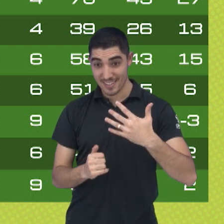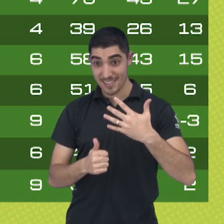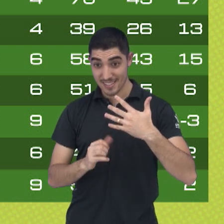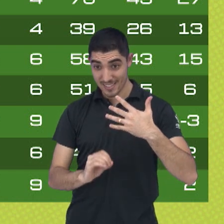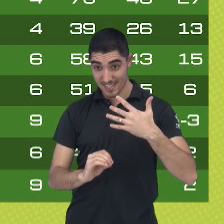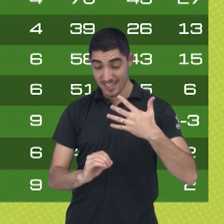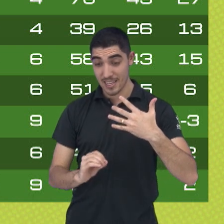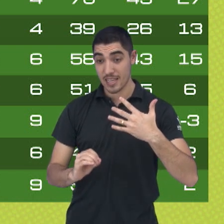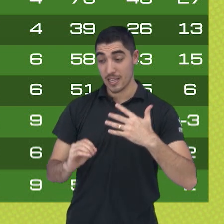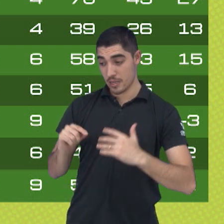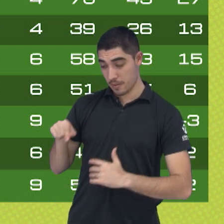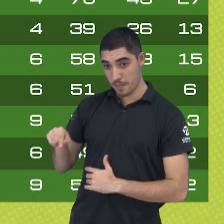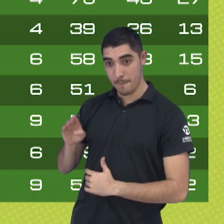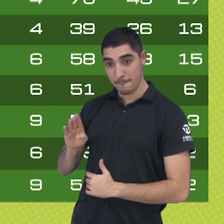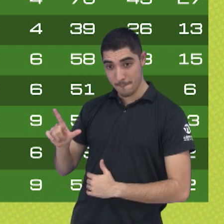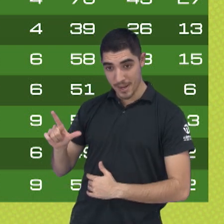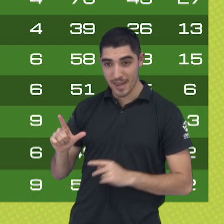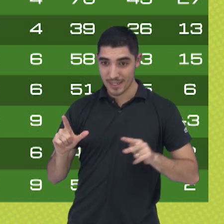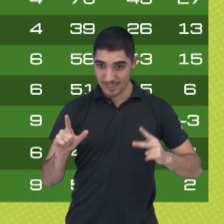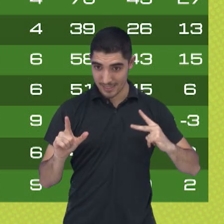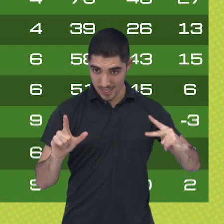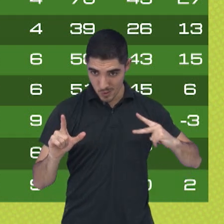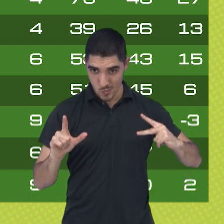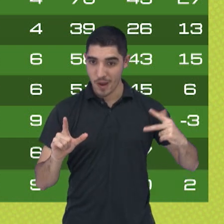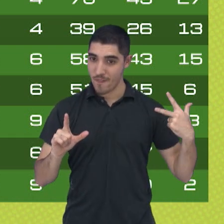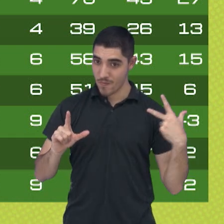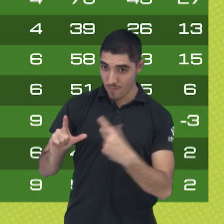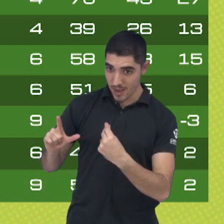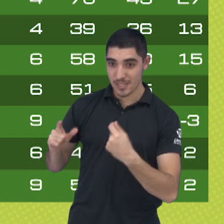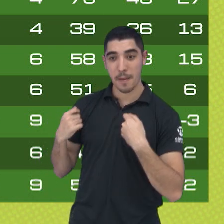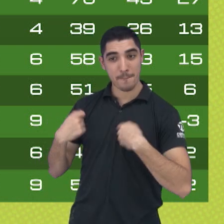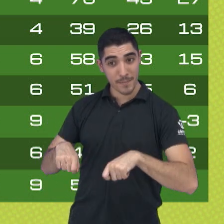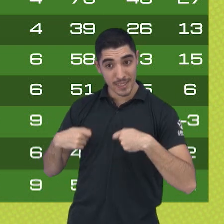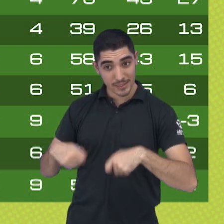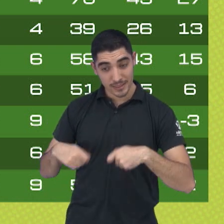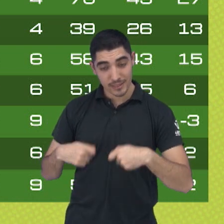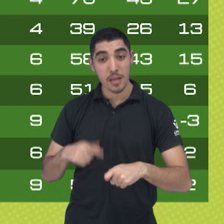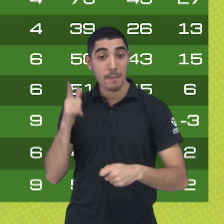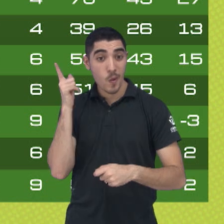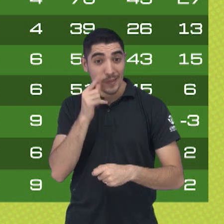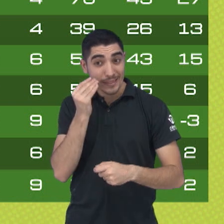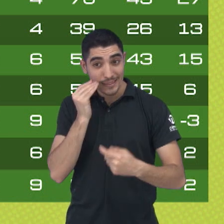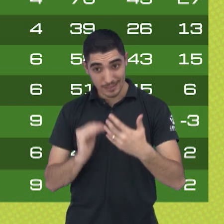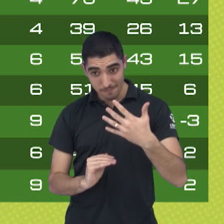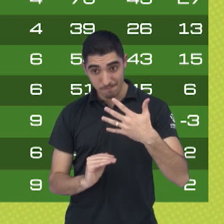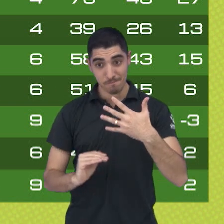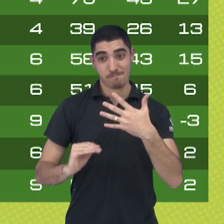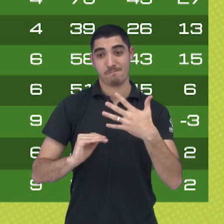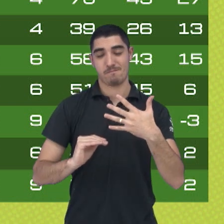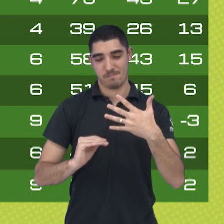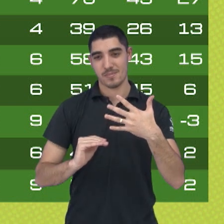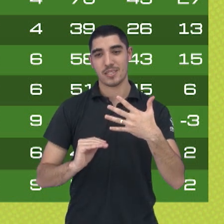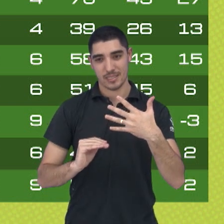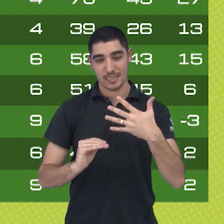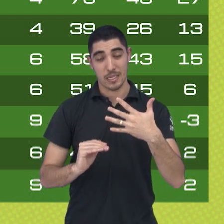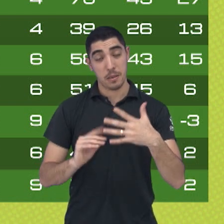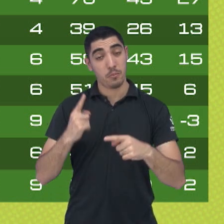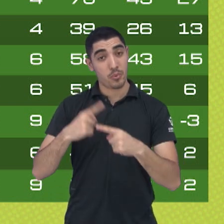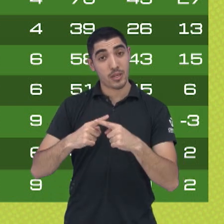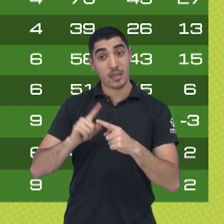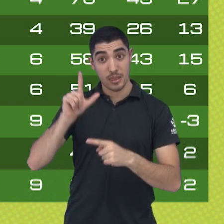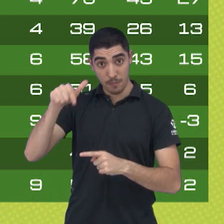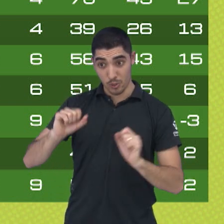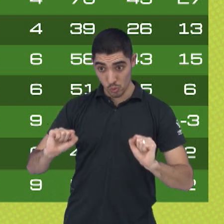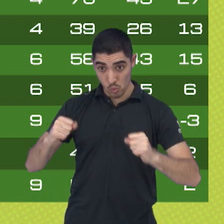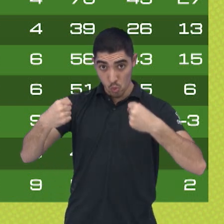equipe do Blumenau, que está lá embaixo, para tentar beliscar ali a 8ª posição e aí ter vantagem de decidir o mata-mata em casa.